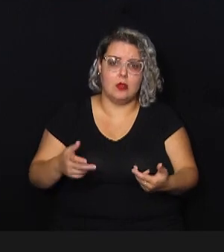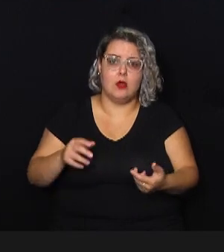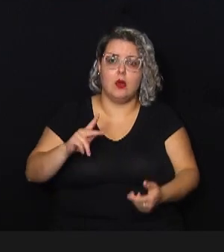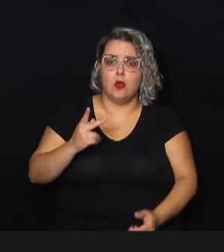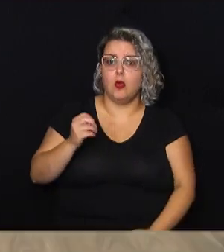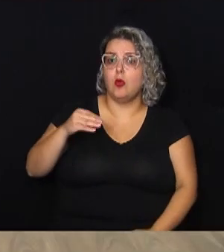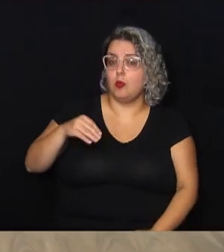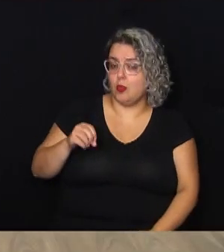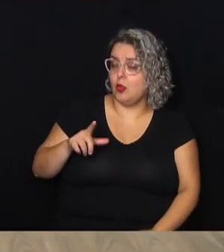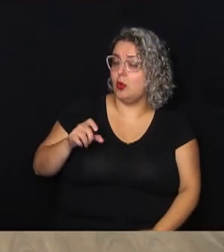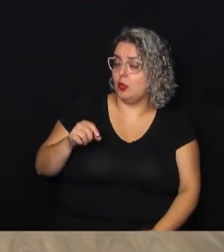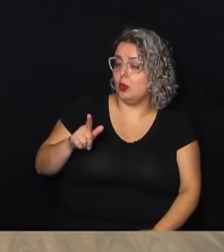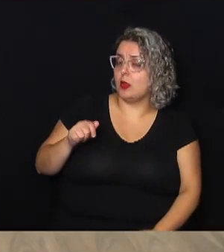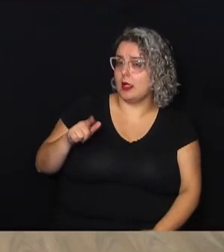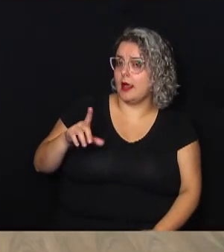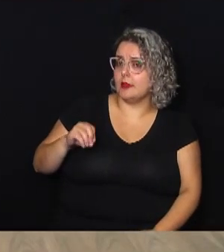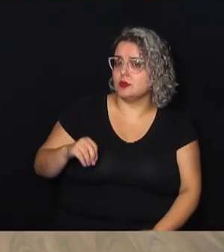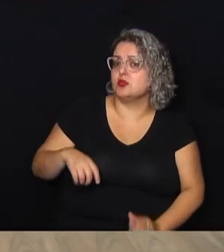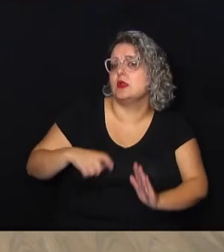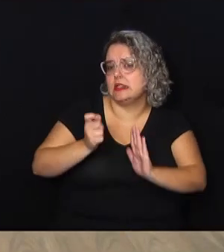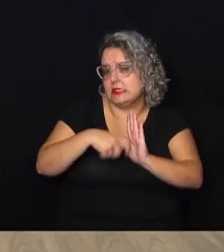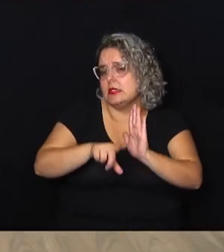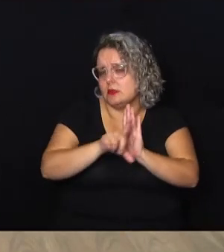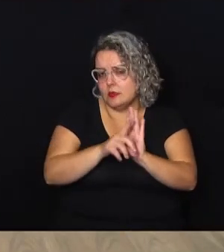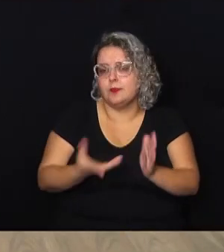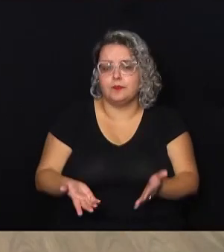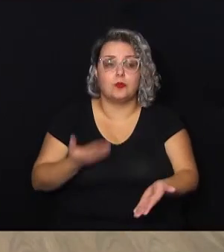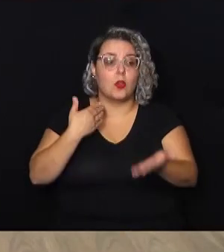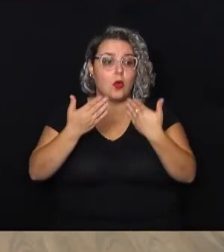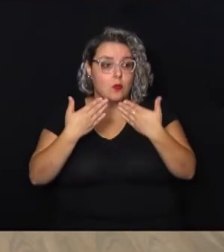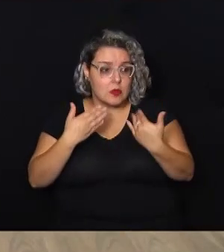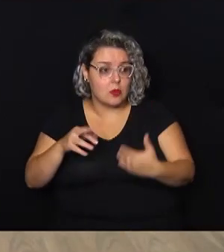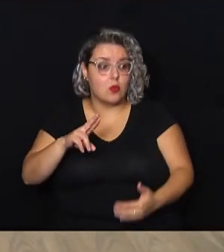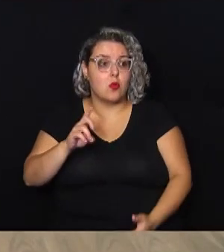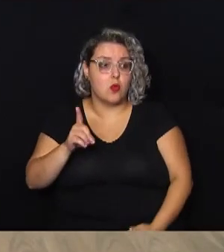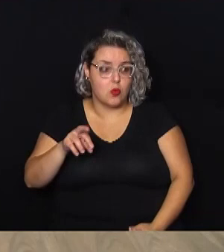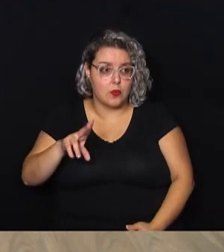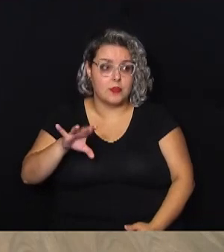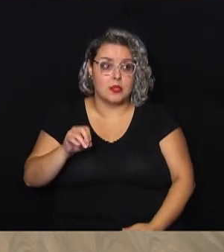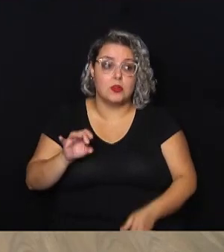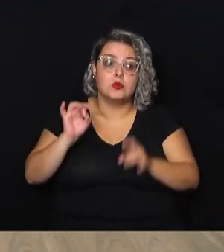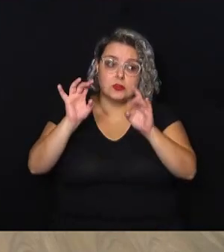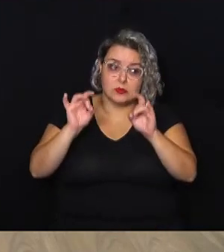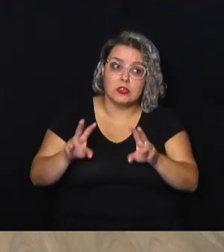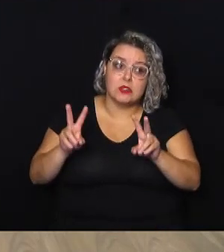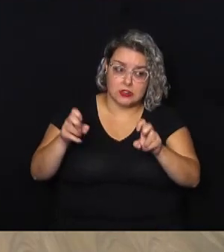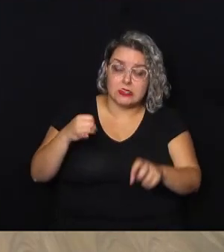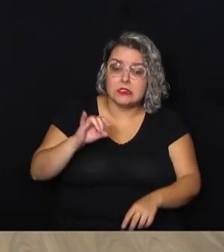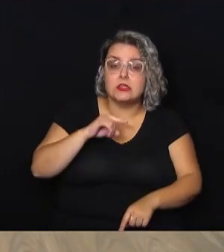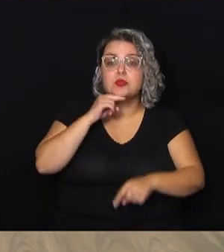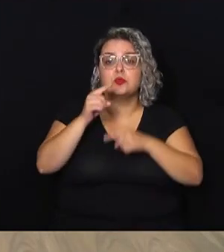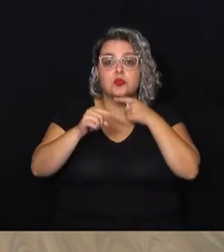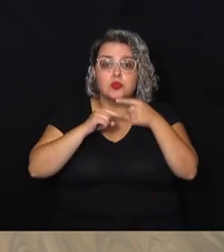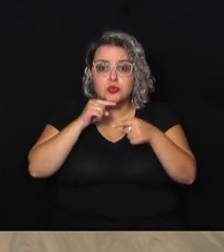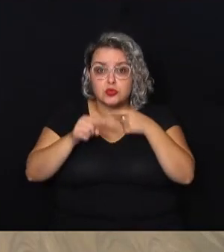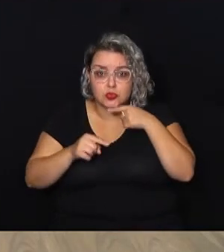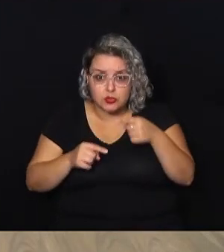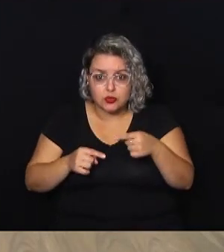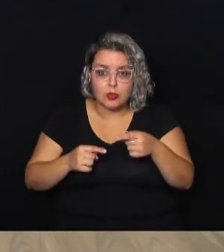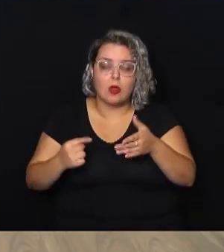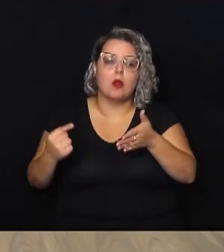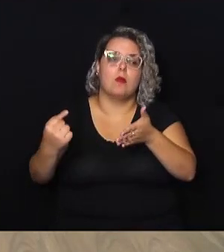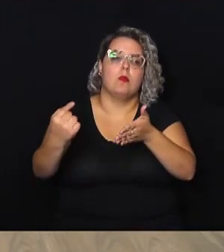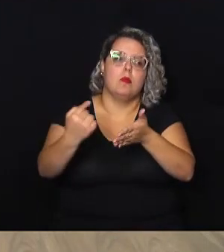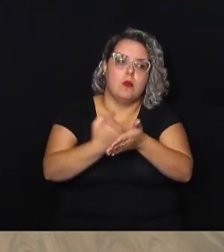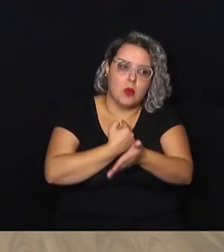Lembrando que nós estamos conversando com o Rodrigo Almeida, ele que é advogado especialista neste assunto. Se você tiver alguma dúvida